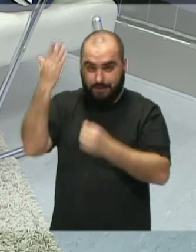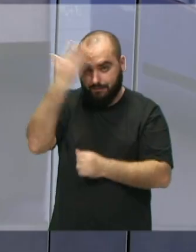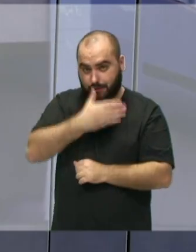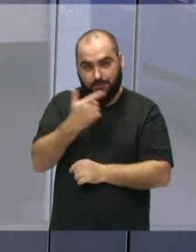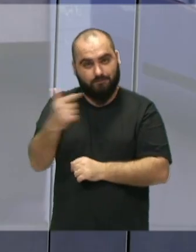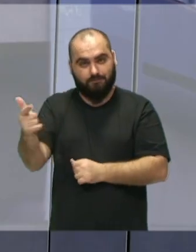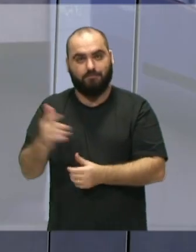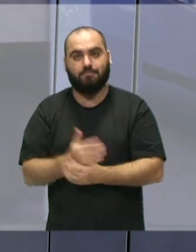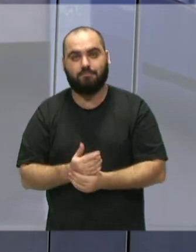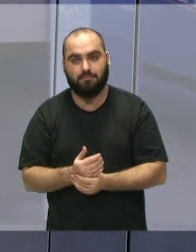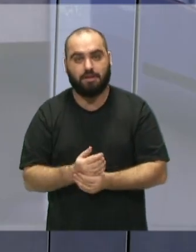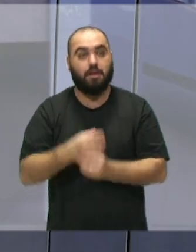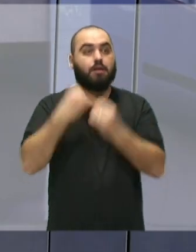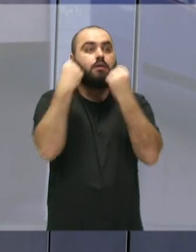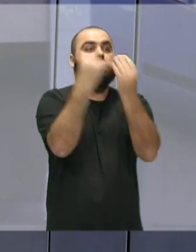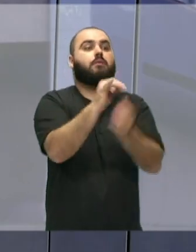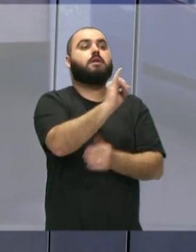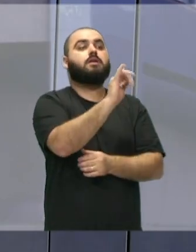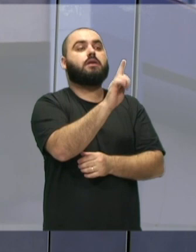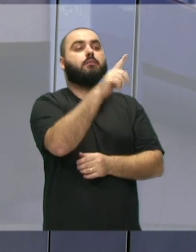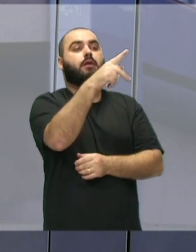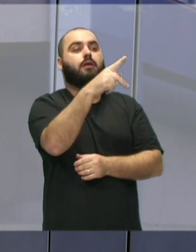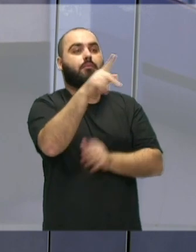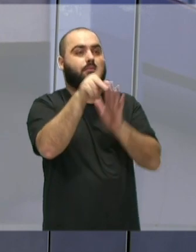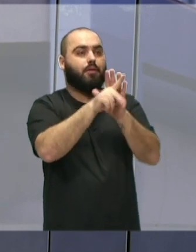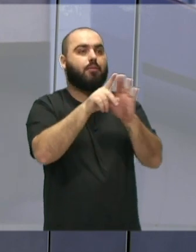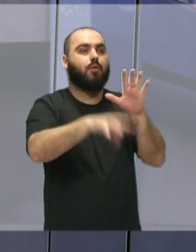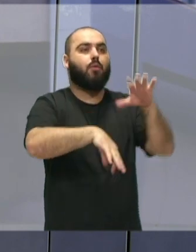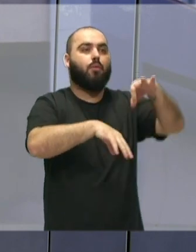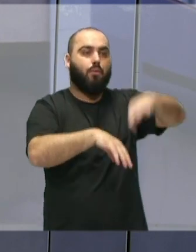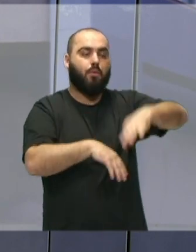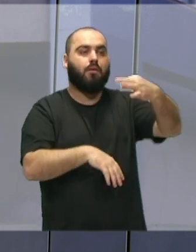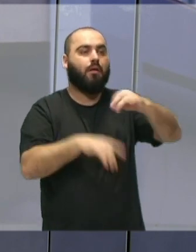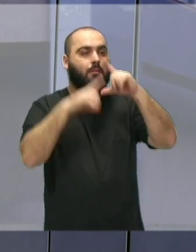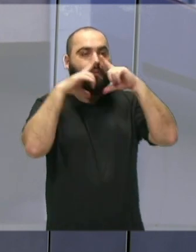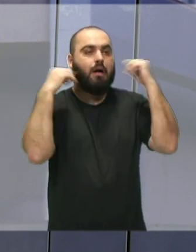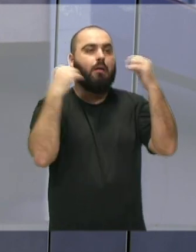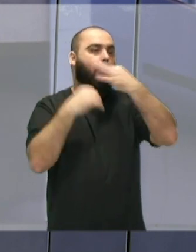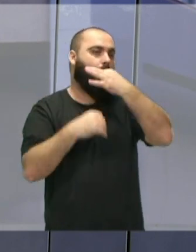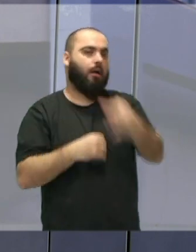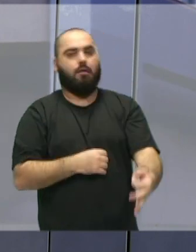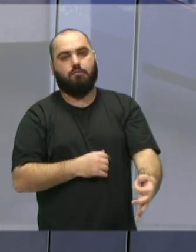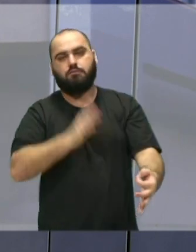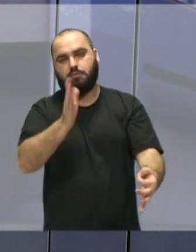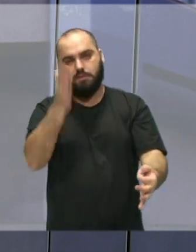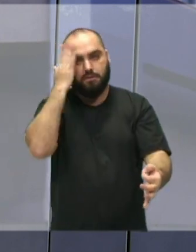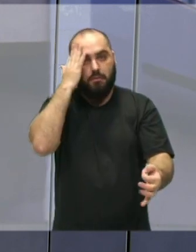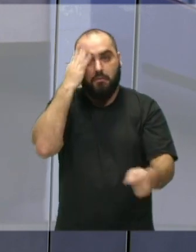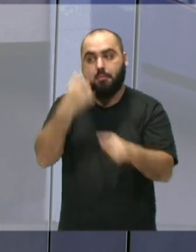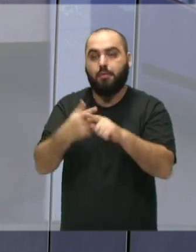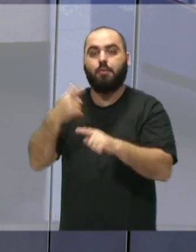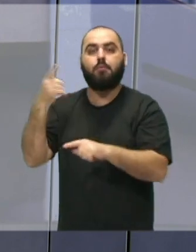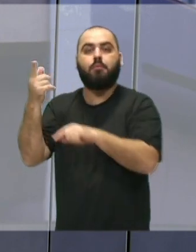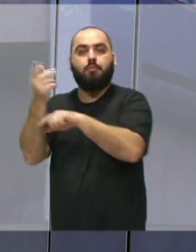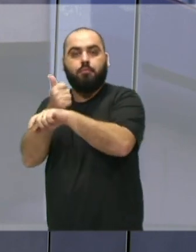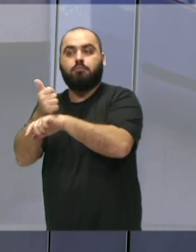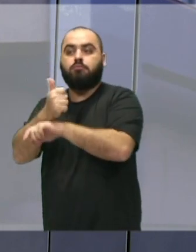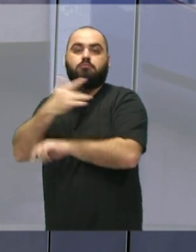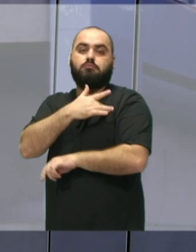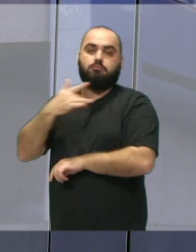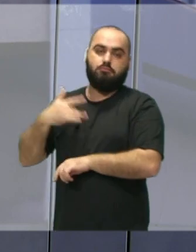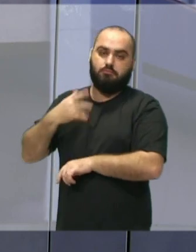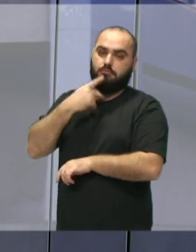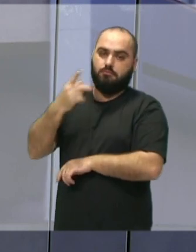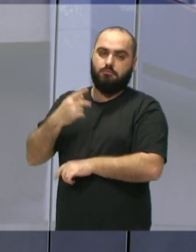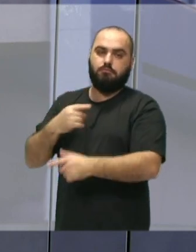gente mandou para o IGP para ver a qualidade da máscara, a qualidade era horrível. A gente já sabia, porque os profissionais da saúde às vezes diziam, olha, tivemos que